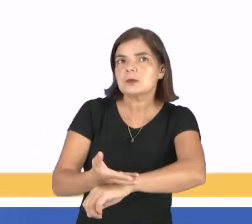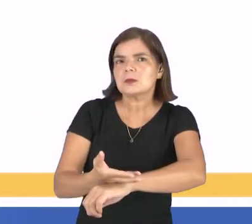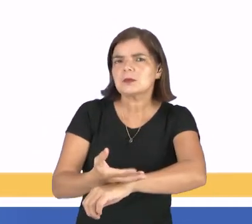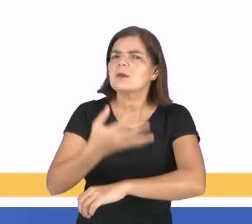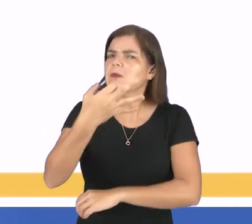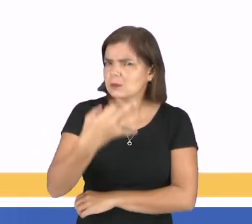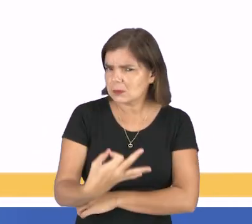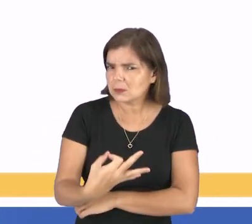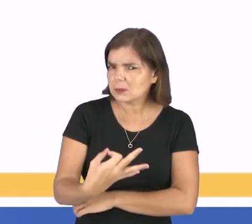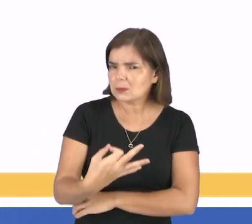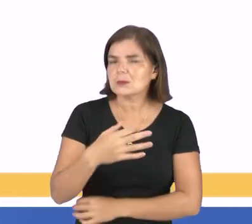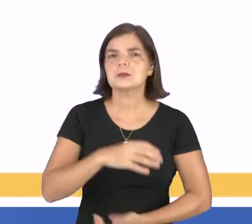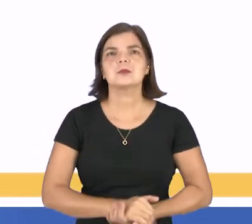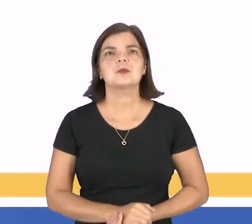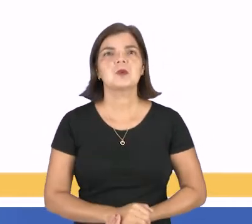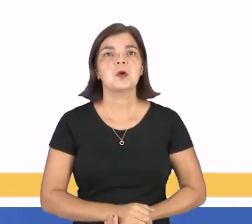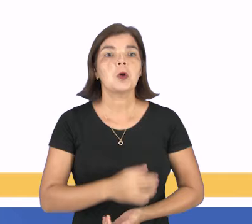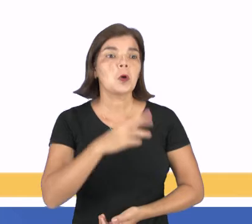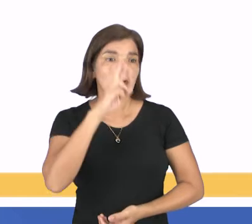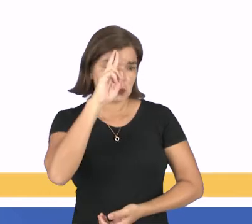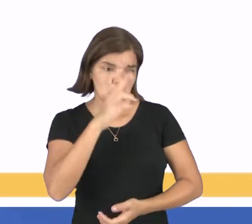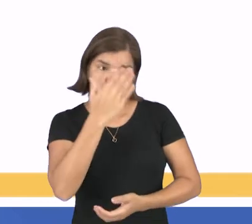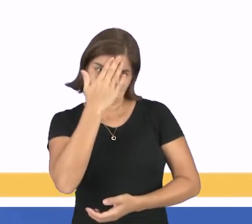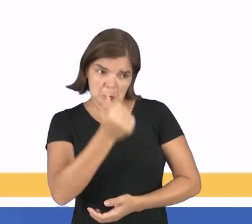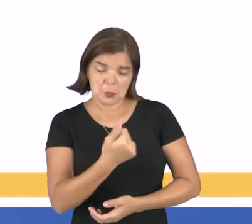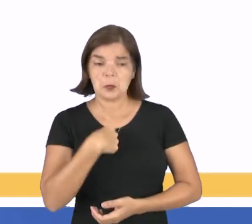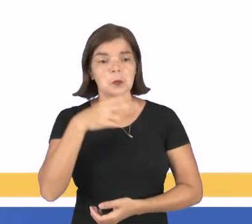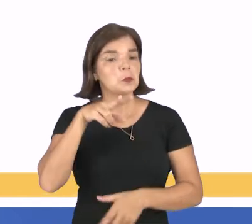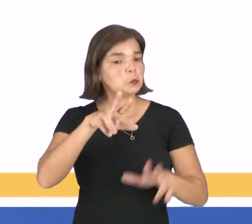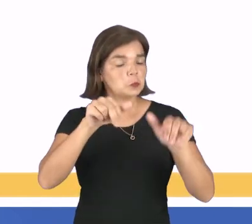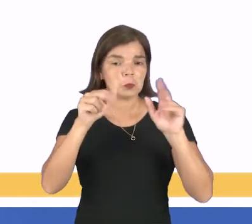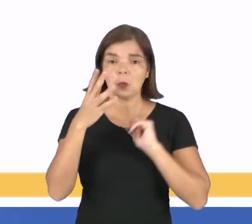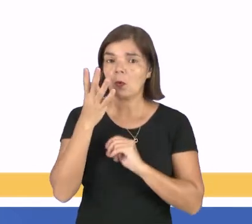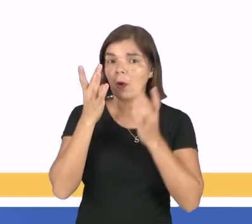Está certo? O senhor é quem sabe, eu nunca vi.